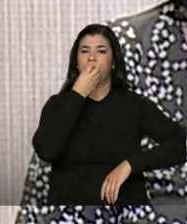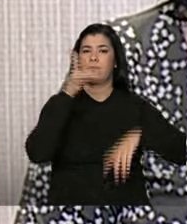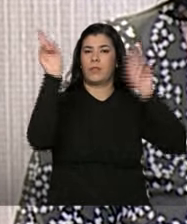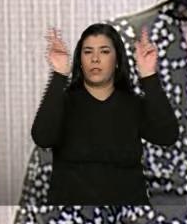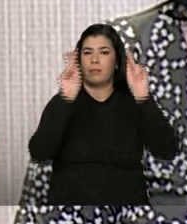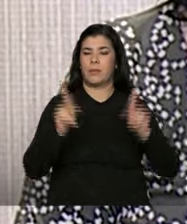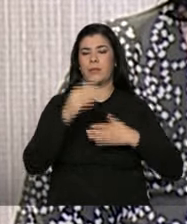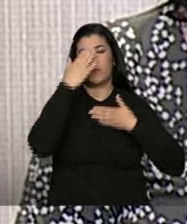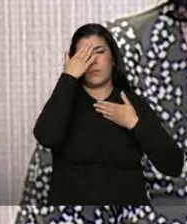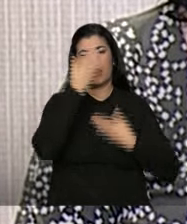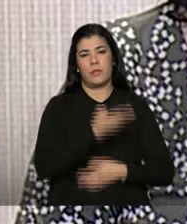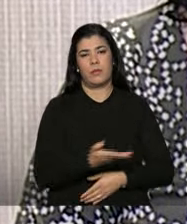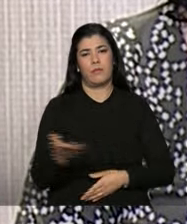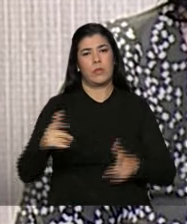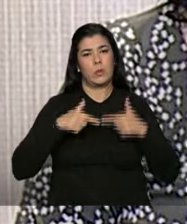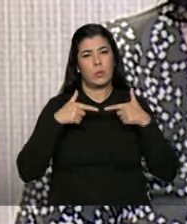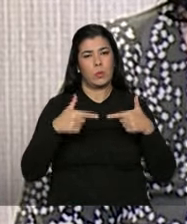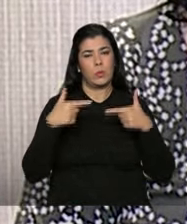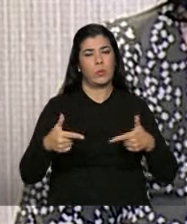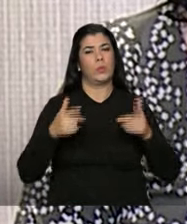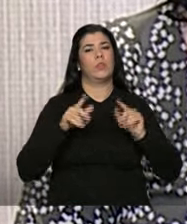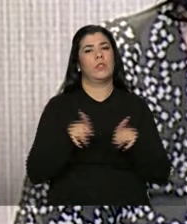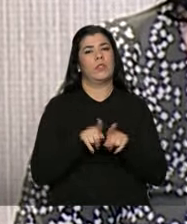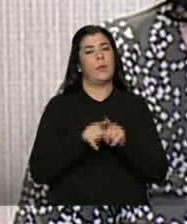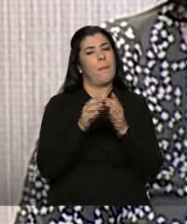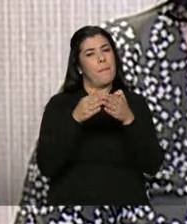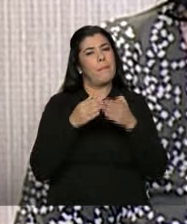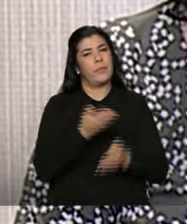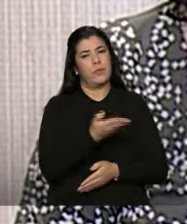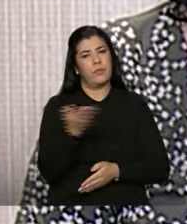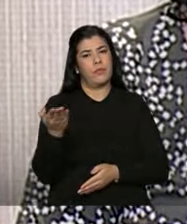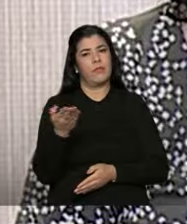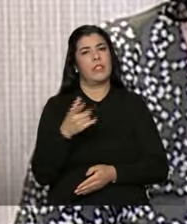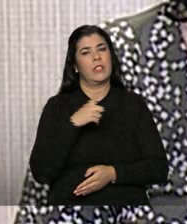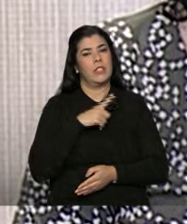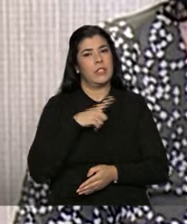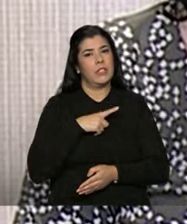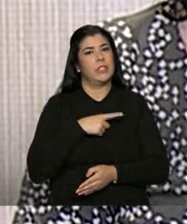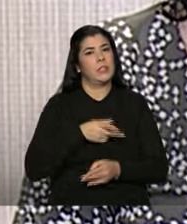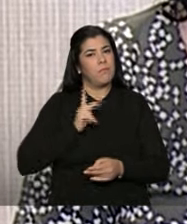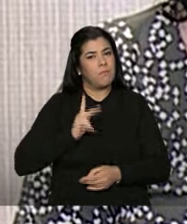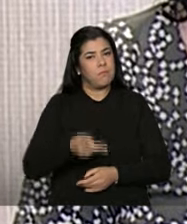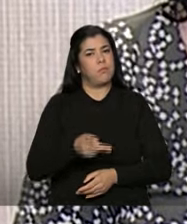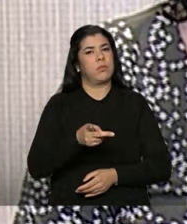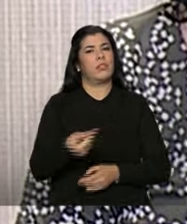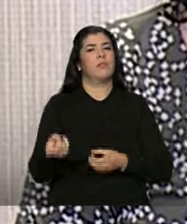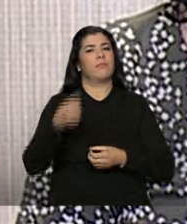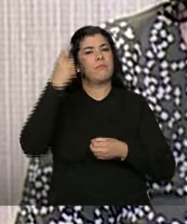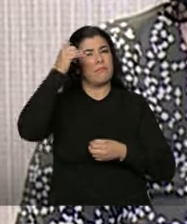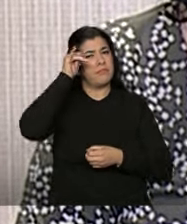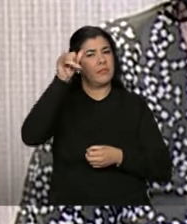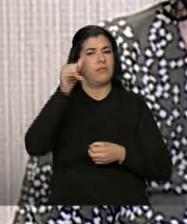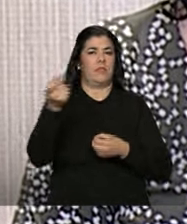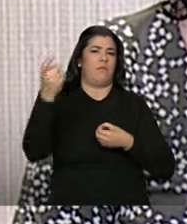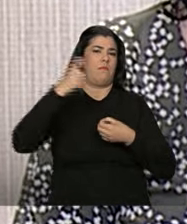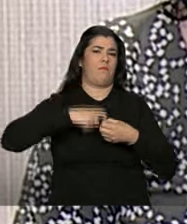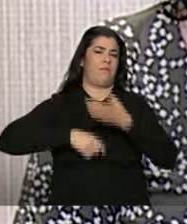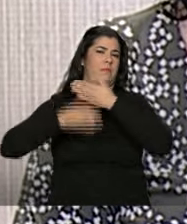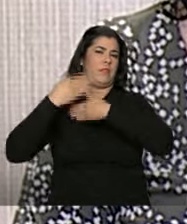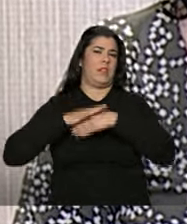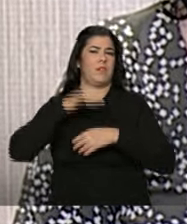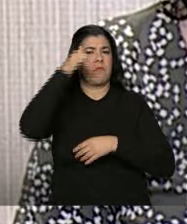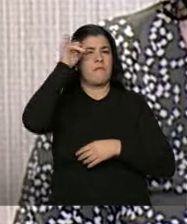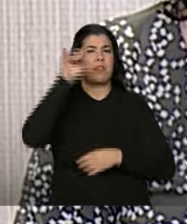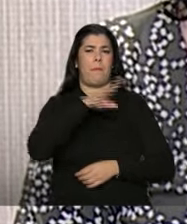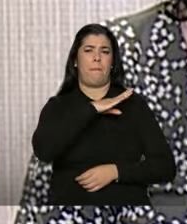agradecimento muito sincero e o nosso pedido de que se remos fileiras aí para evitar o retrocesso e a morte de